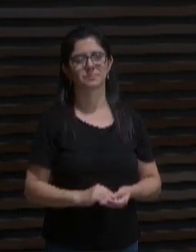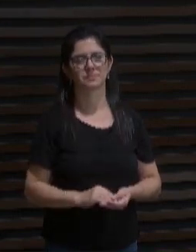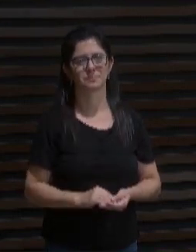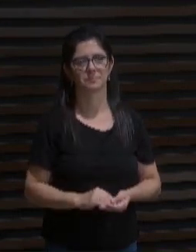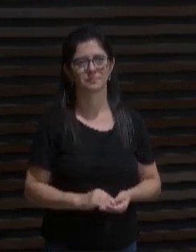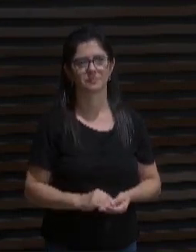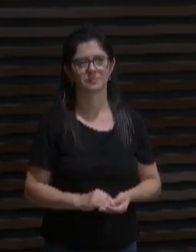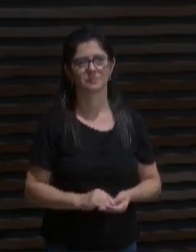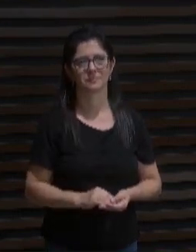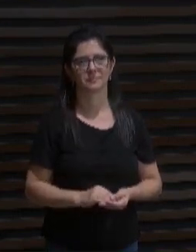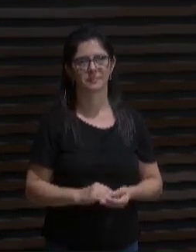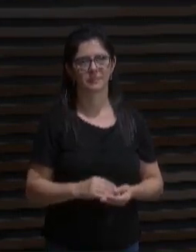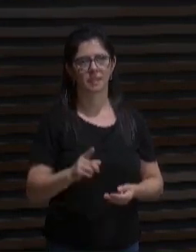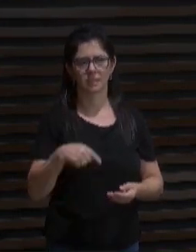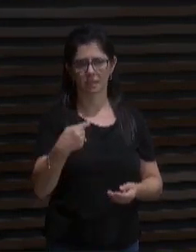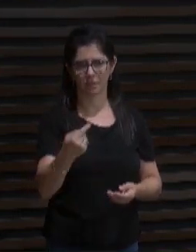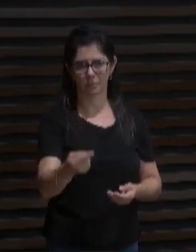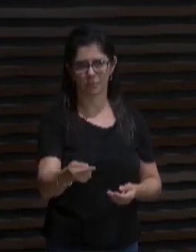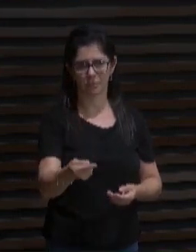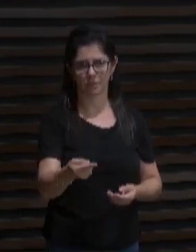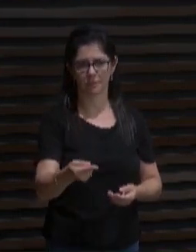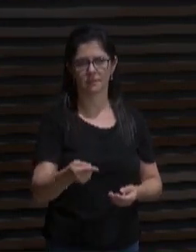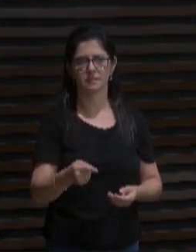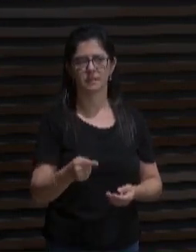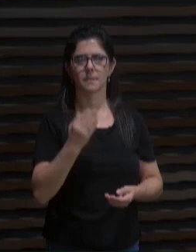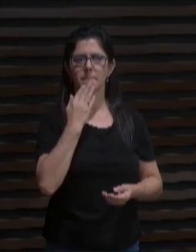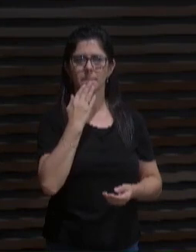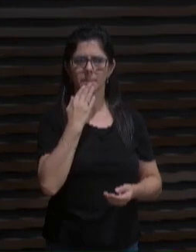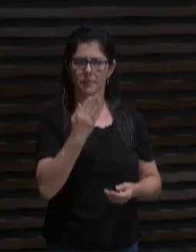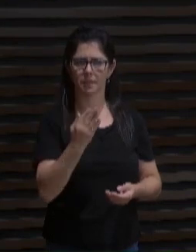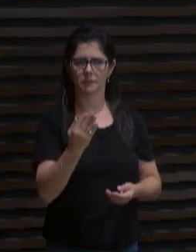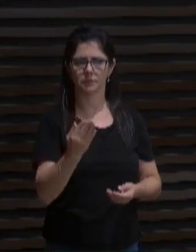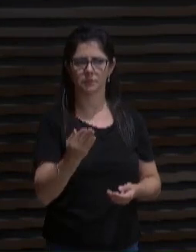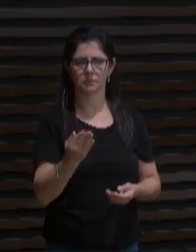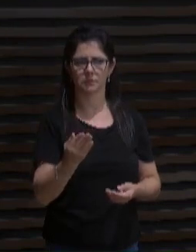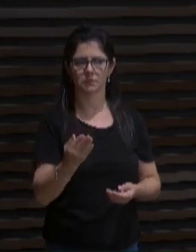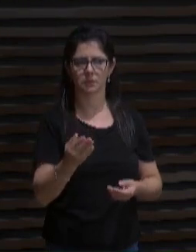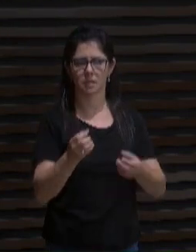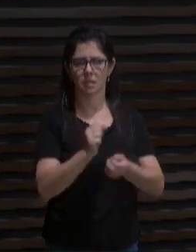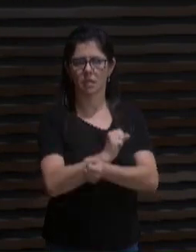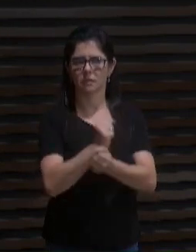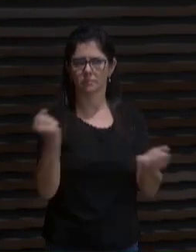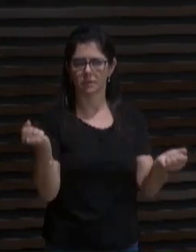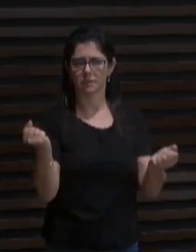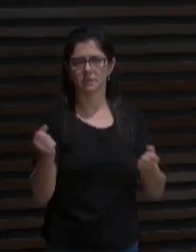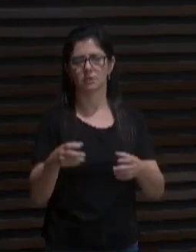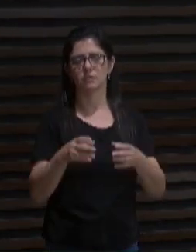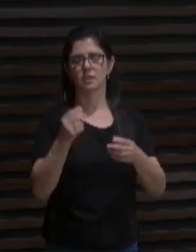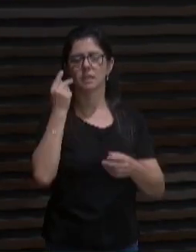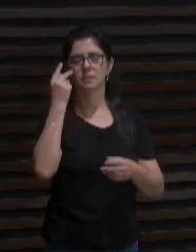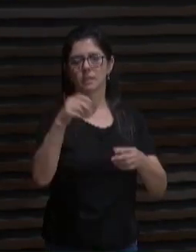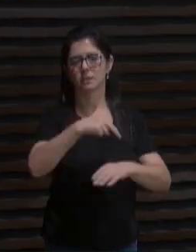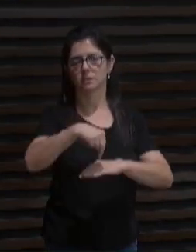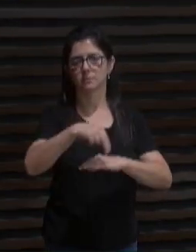E depois ele pede livramento para que as nações conheçam o poder de Deus. Olha aí, irmão,